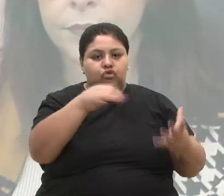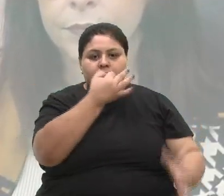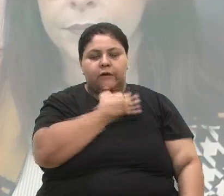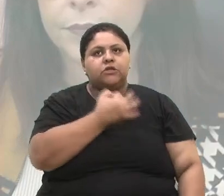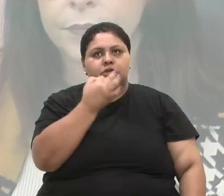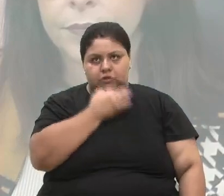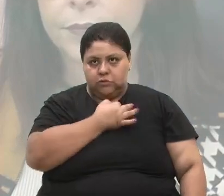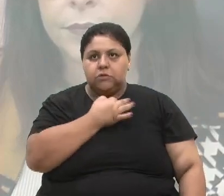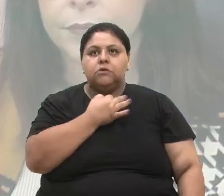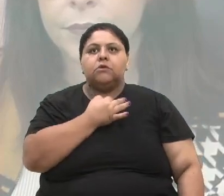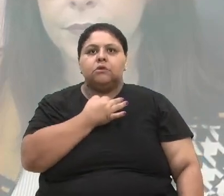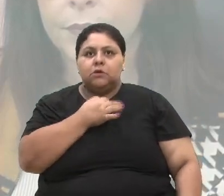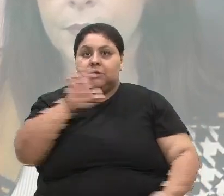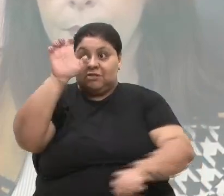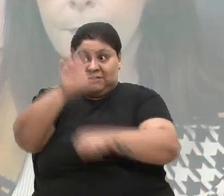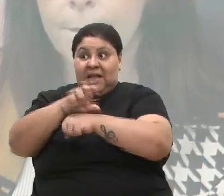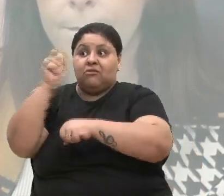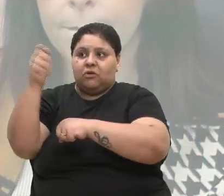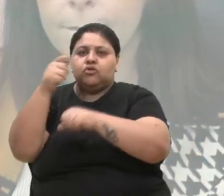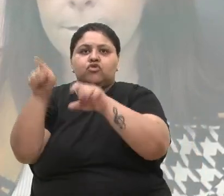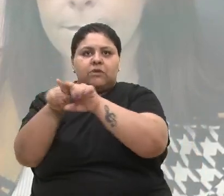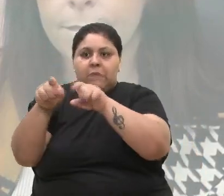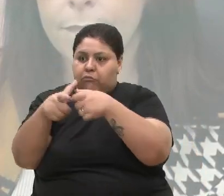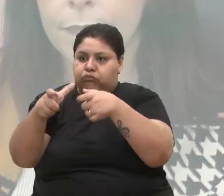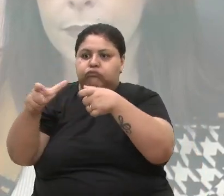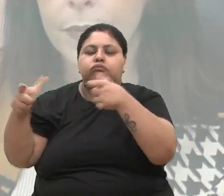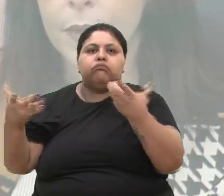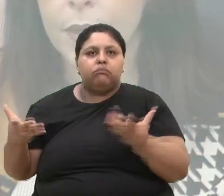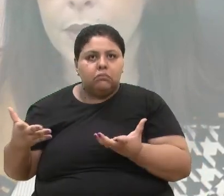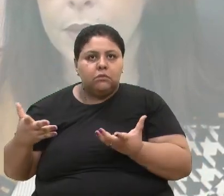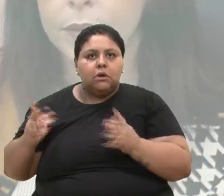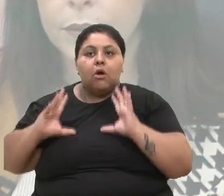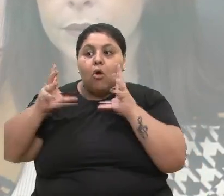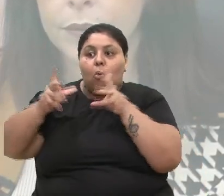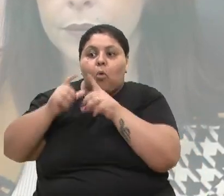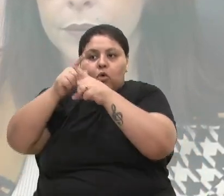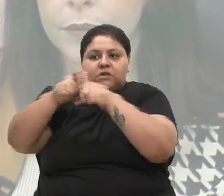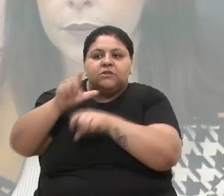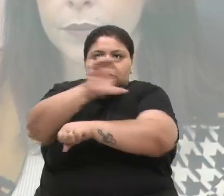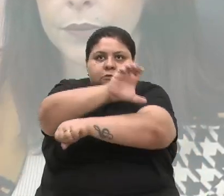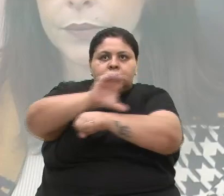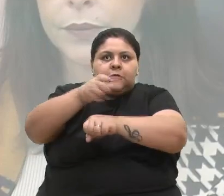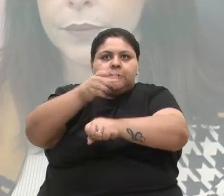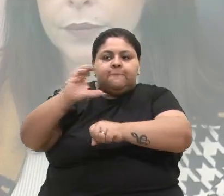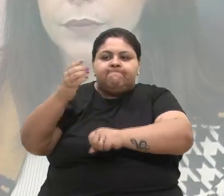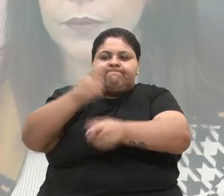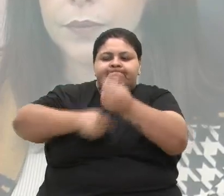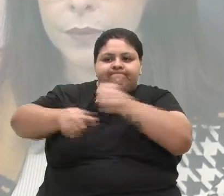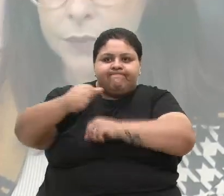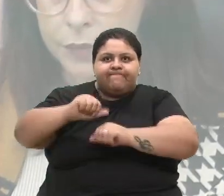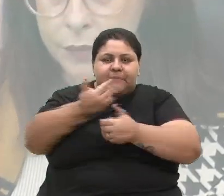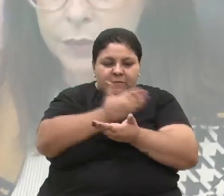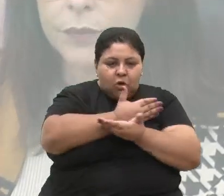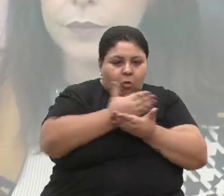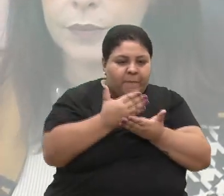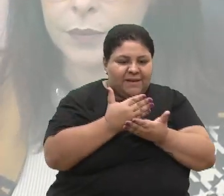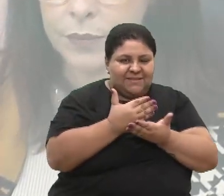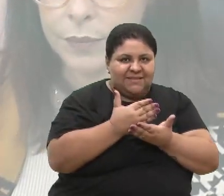de região e até estado do Rio Grande do Sul. Quantas vezes o curso de Ciências Econômicas é fonte oficial da